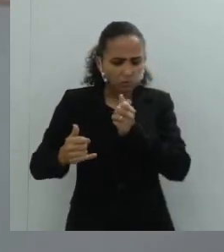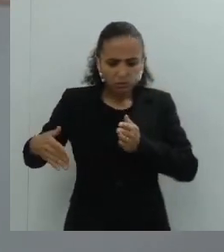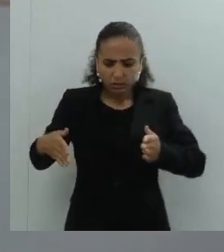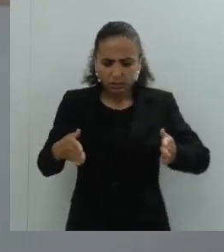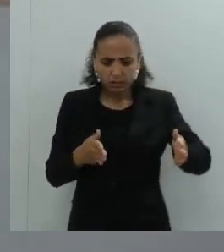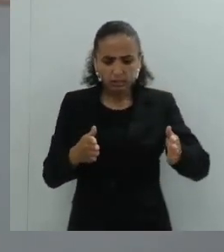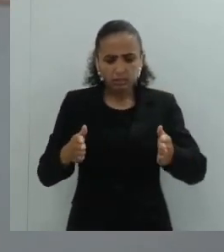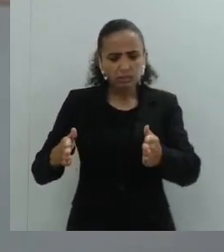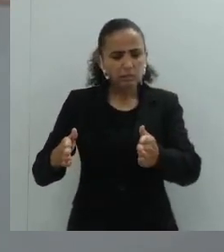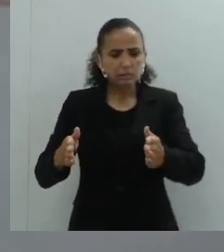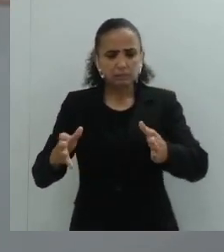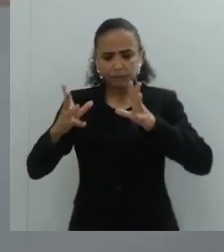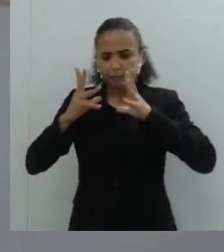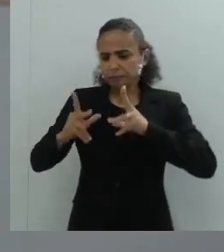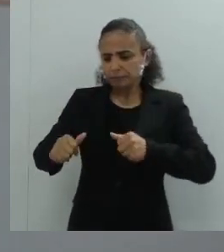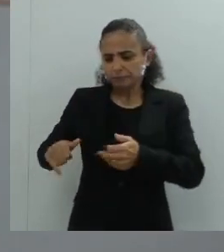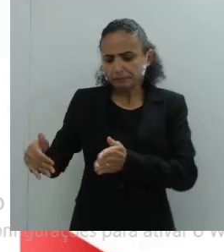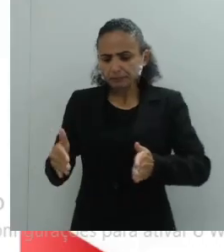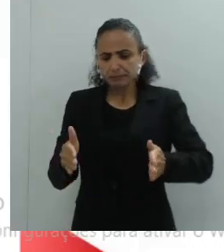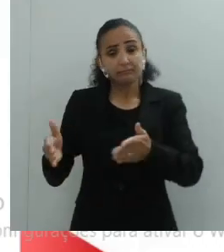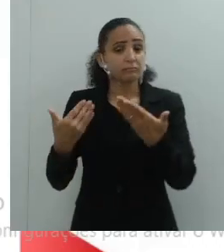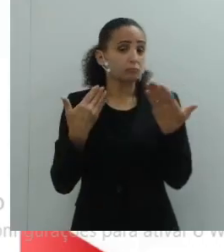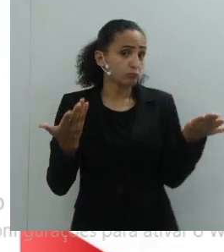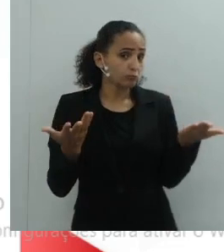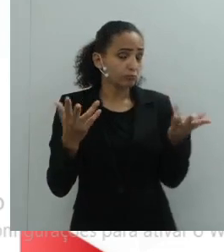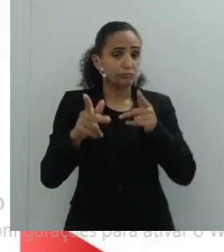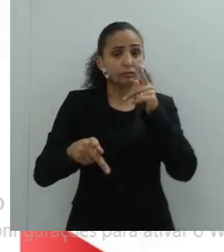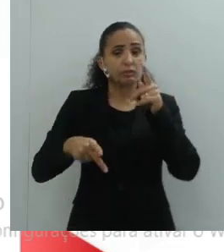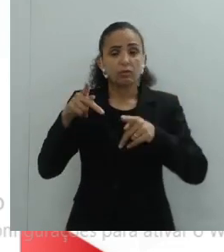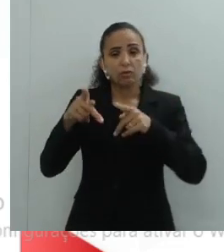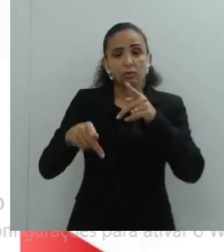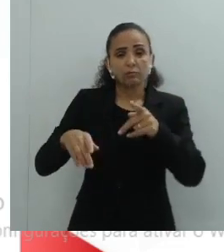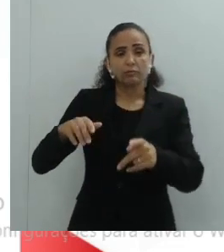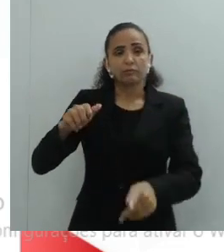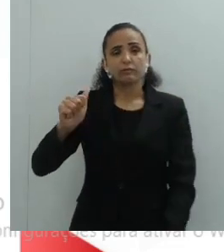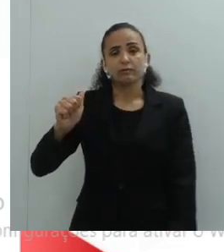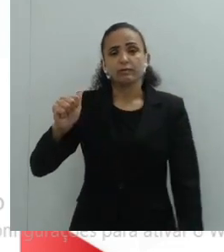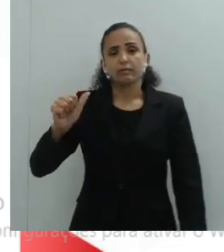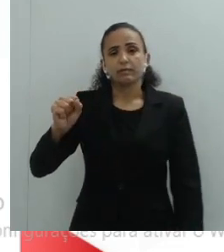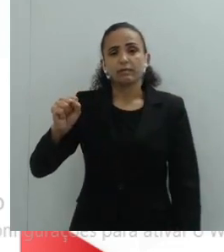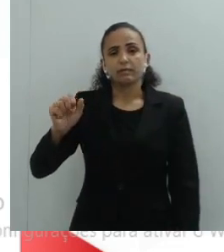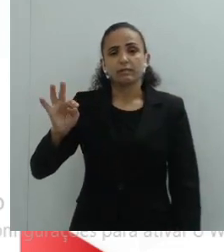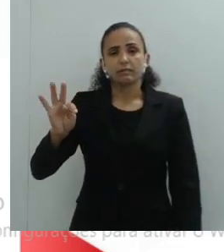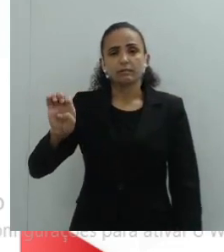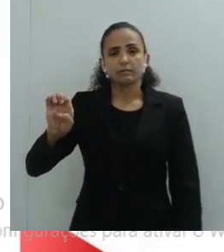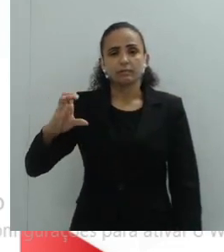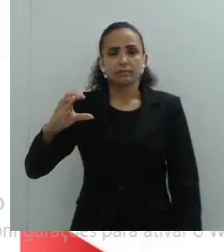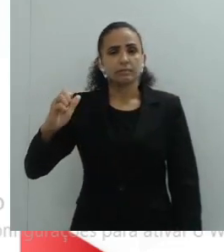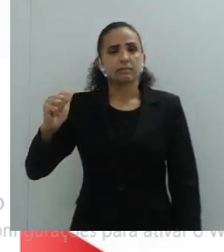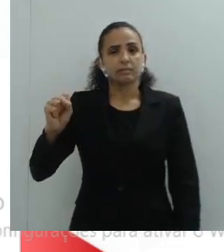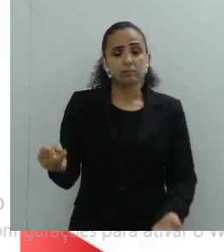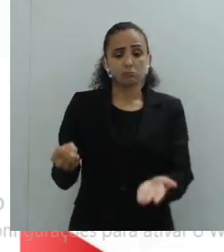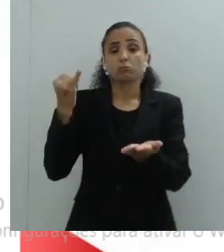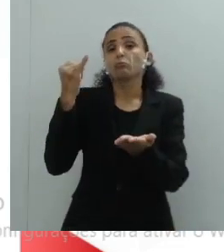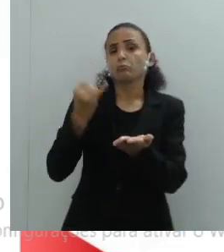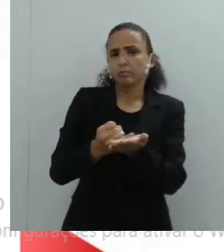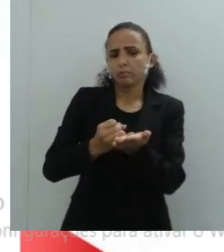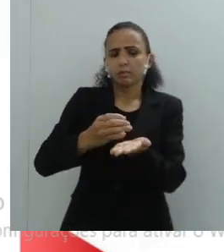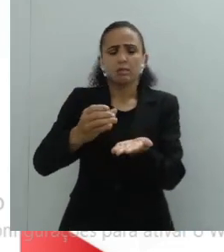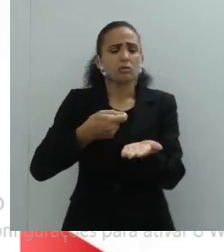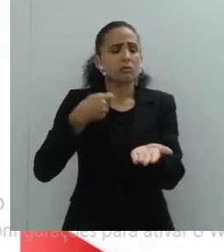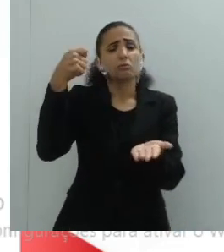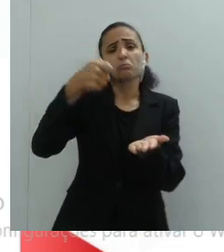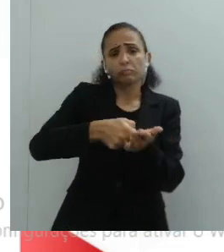tão anormal, né? O povo asteca se organizava como um verdadeiro império, cobrava tributos, assim como